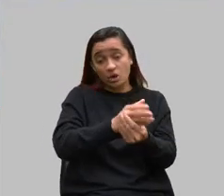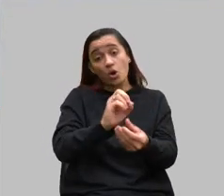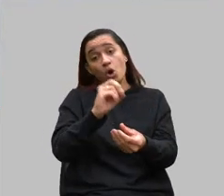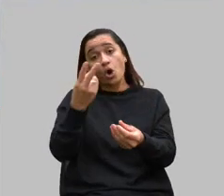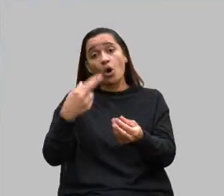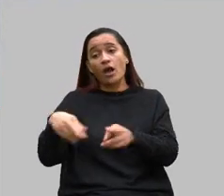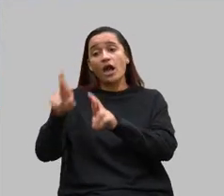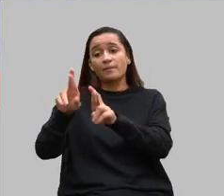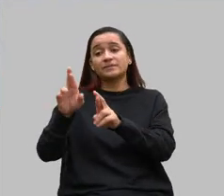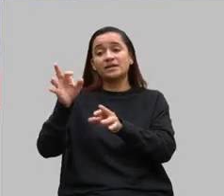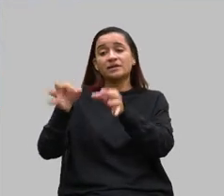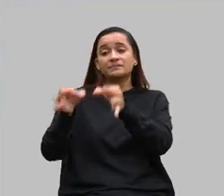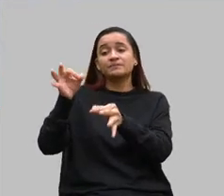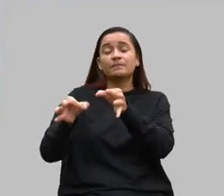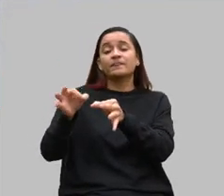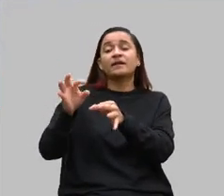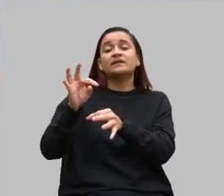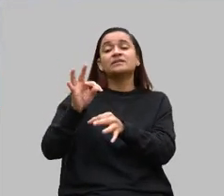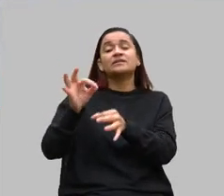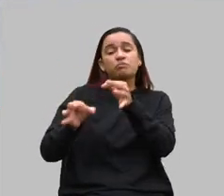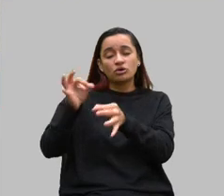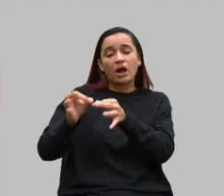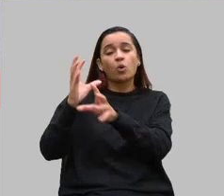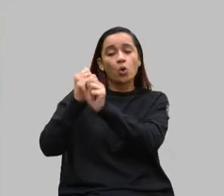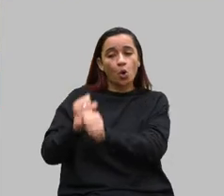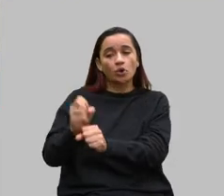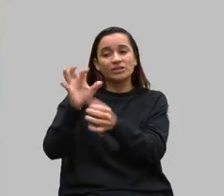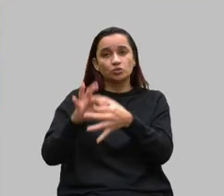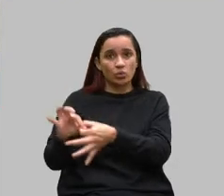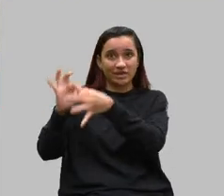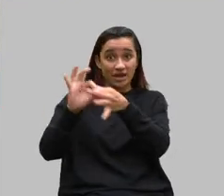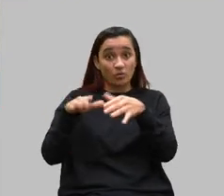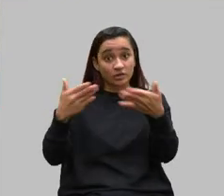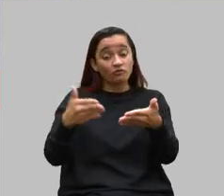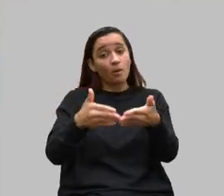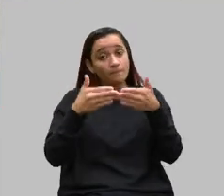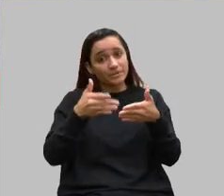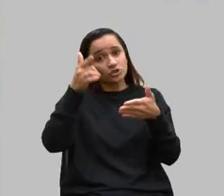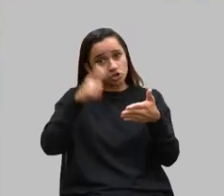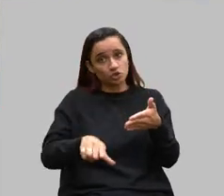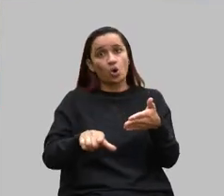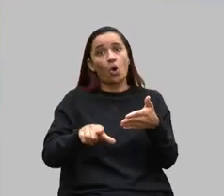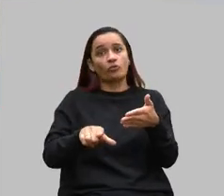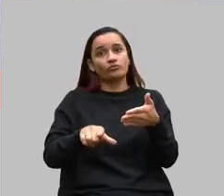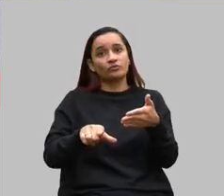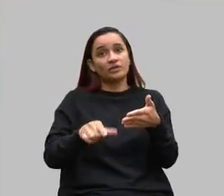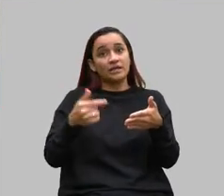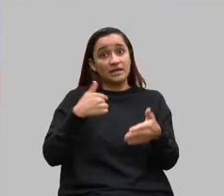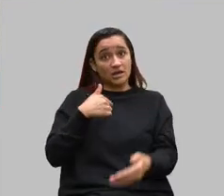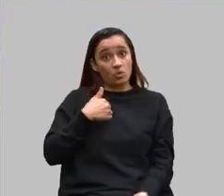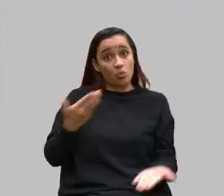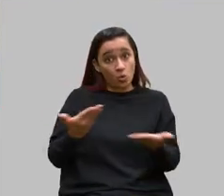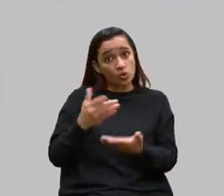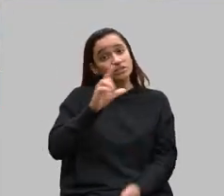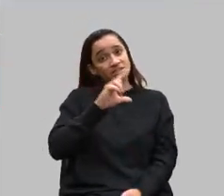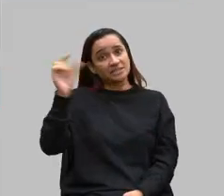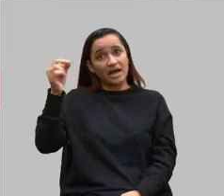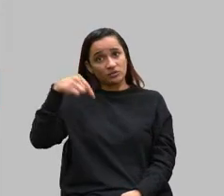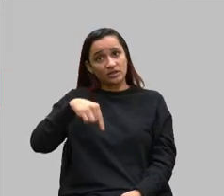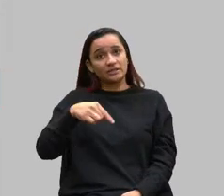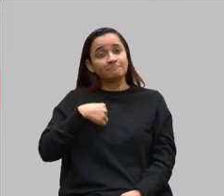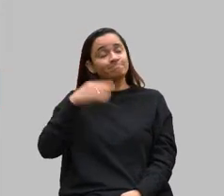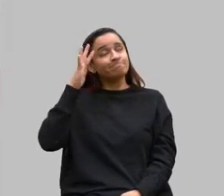Tribunal de Contas da União Então eu queria te pedir hoje mais uma vez esse empenho saiu daqui renovadas minhas